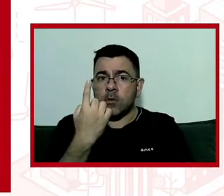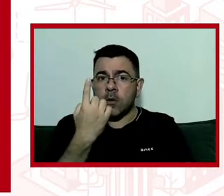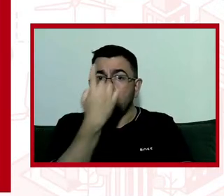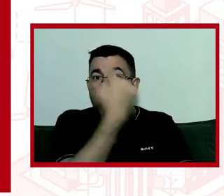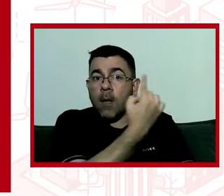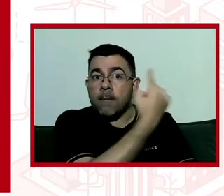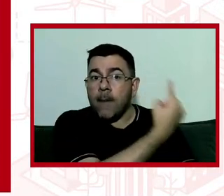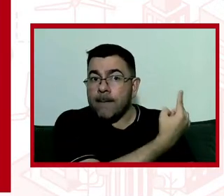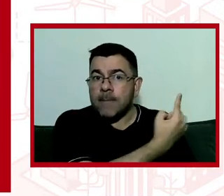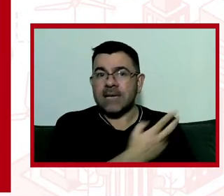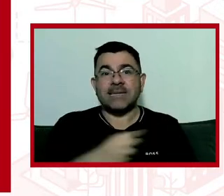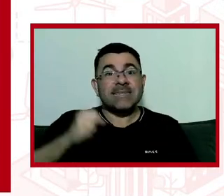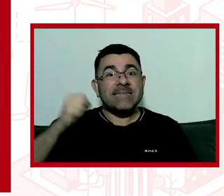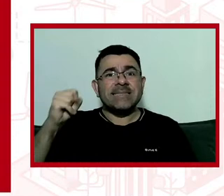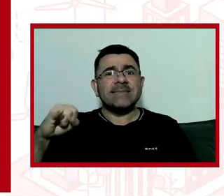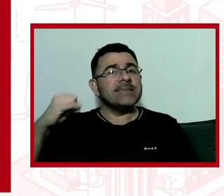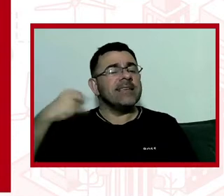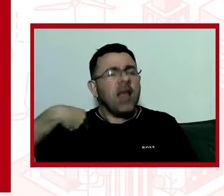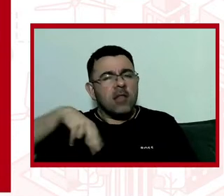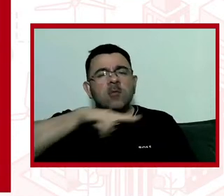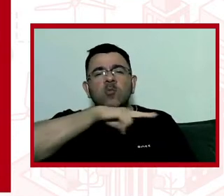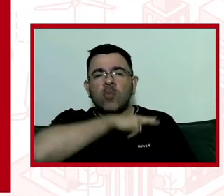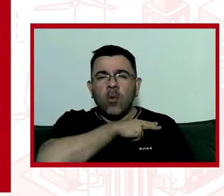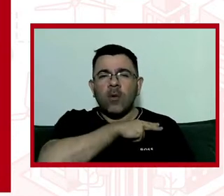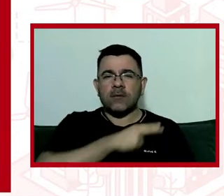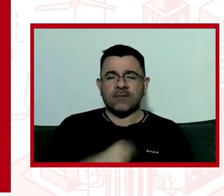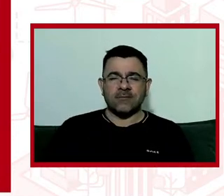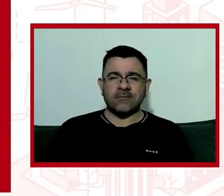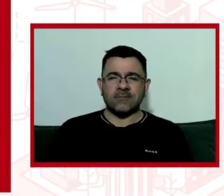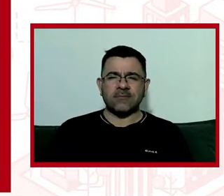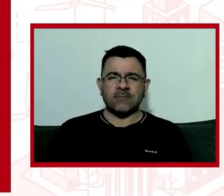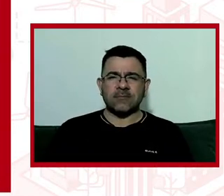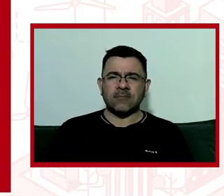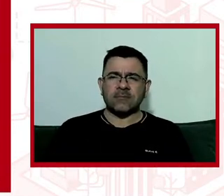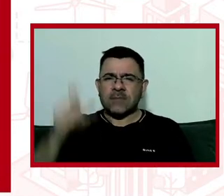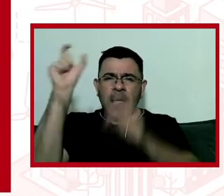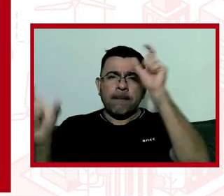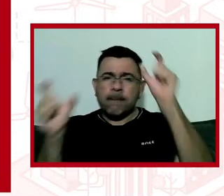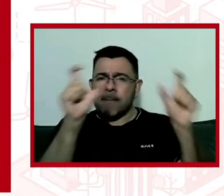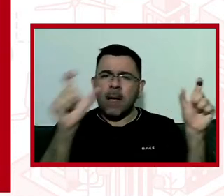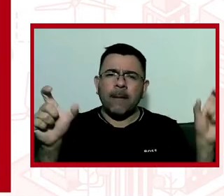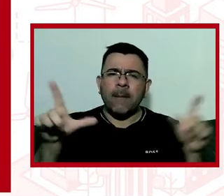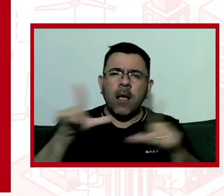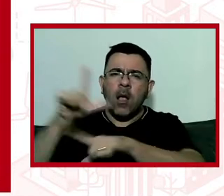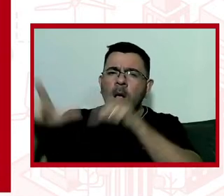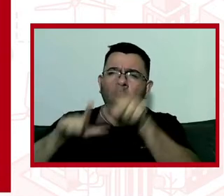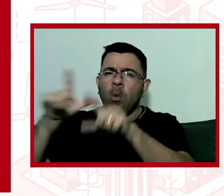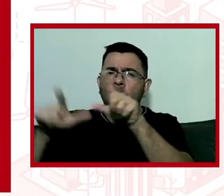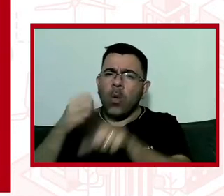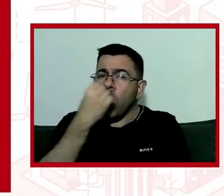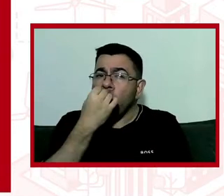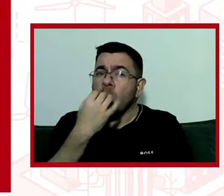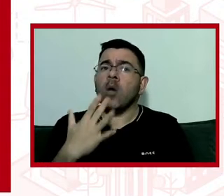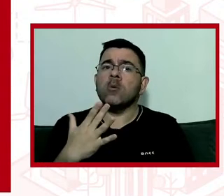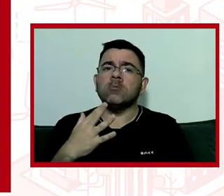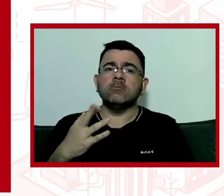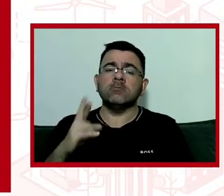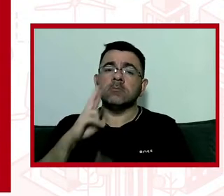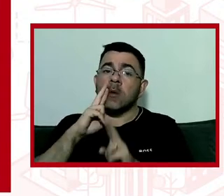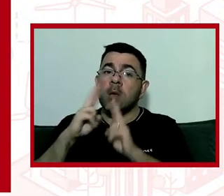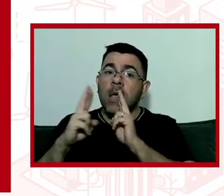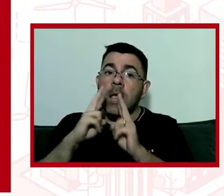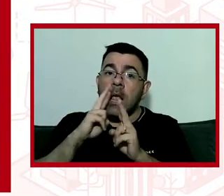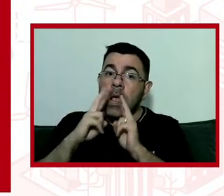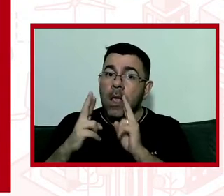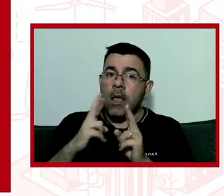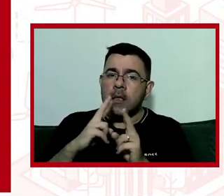Então se a gente a gente todo mundo quer um serviço bem feito em qualquer área se você vai num restaurante você quer poder ser